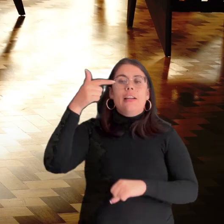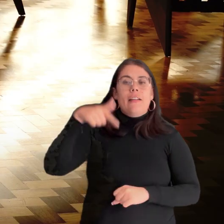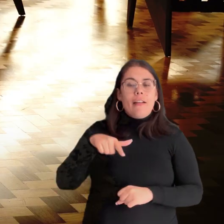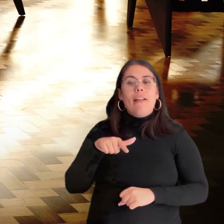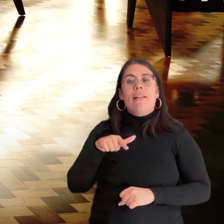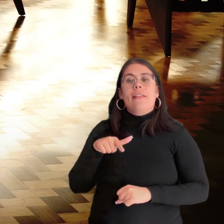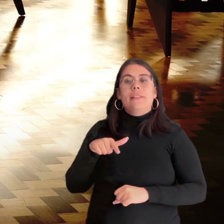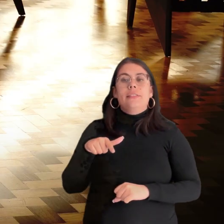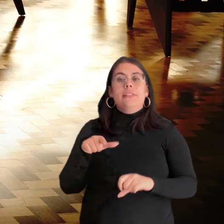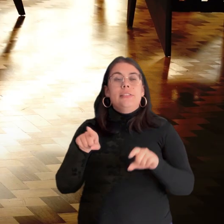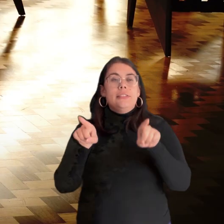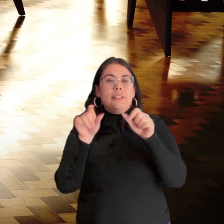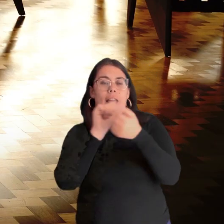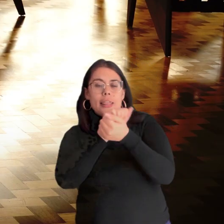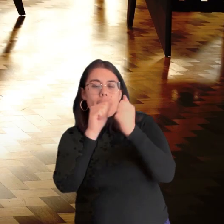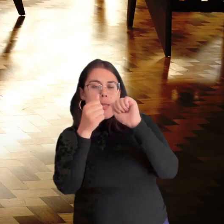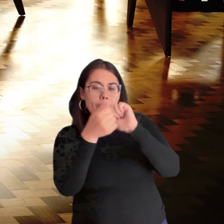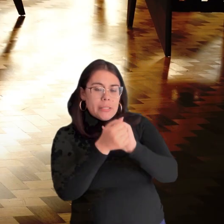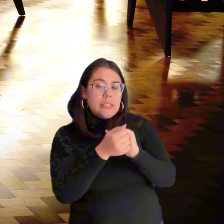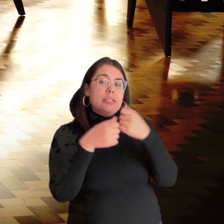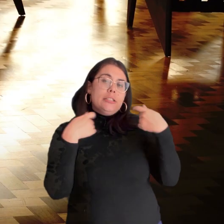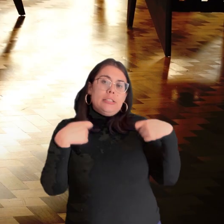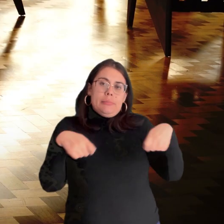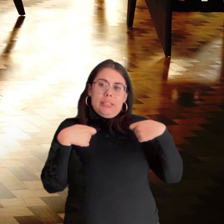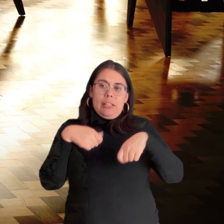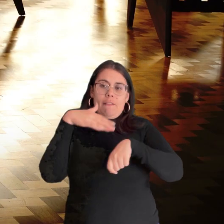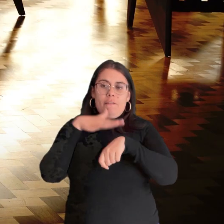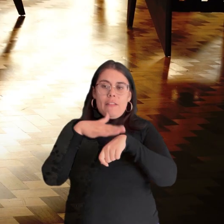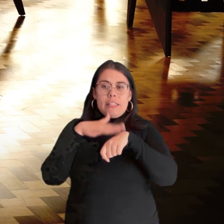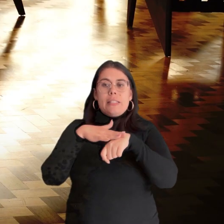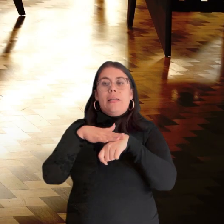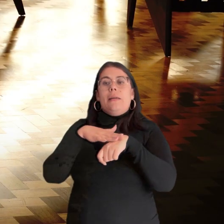para a Luciana, a gente já tinha feito